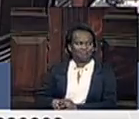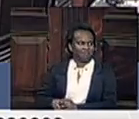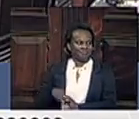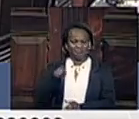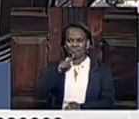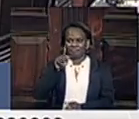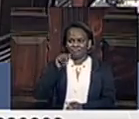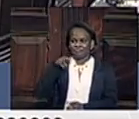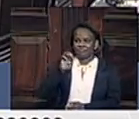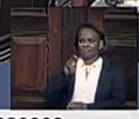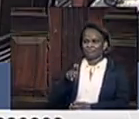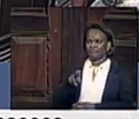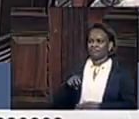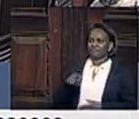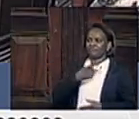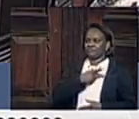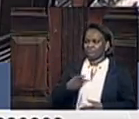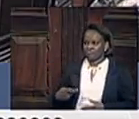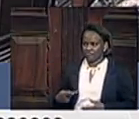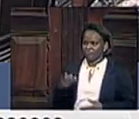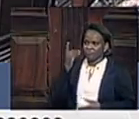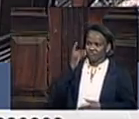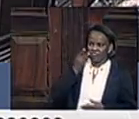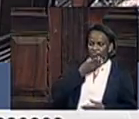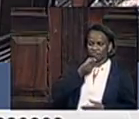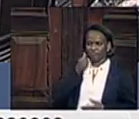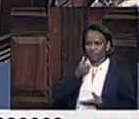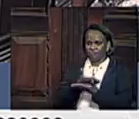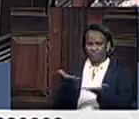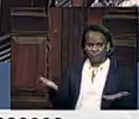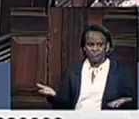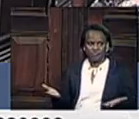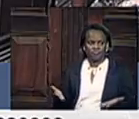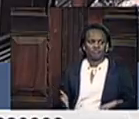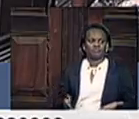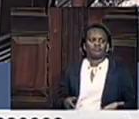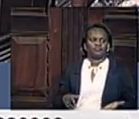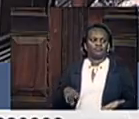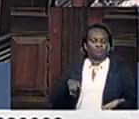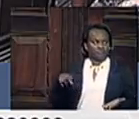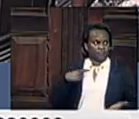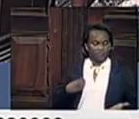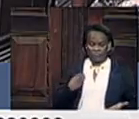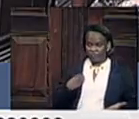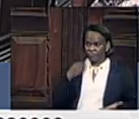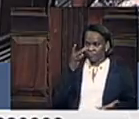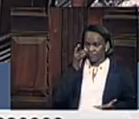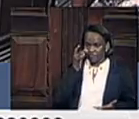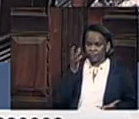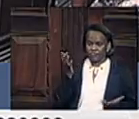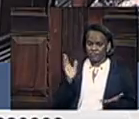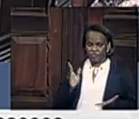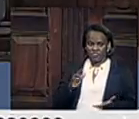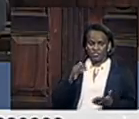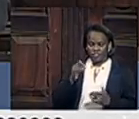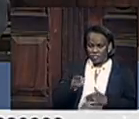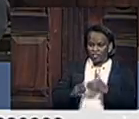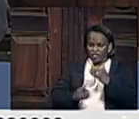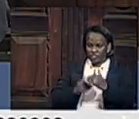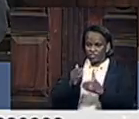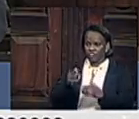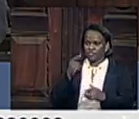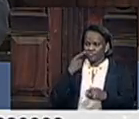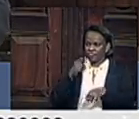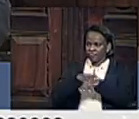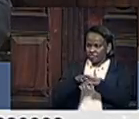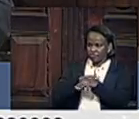Senhor presidente, senhoras e senhores deputados, nós estamos presenciando a cada medida que se